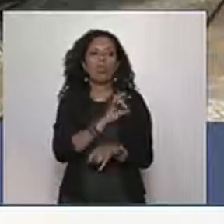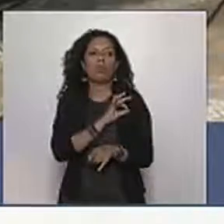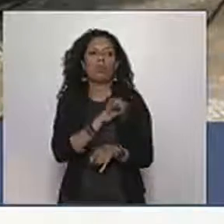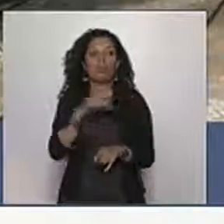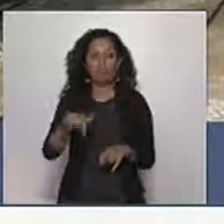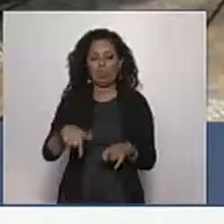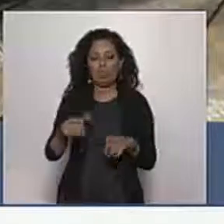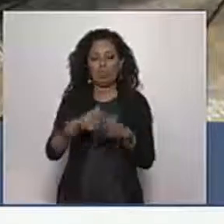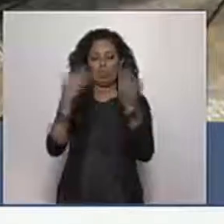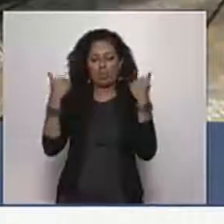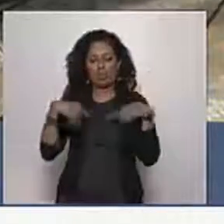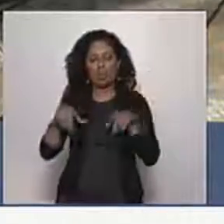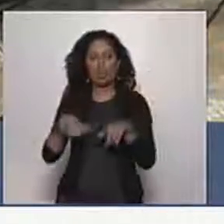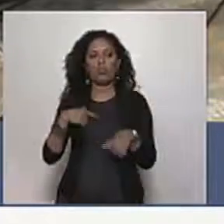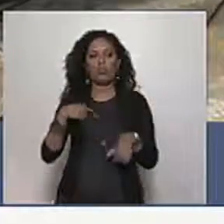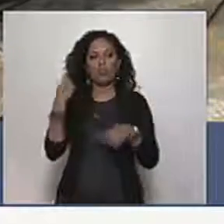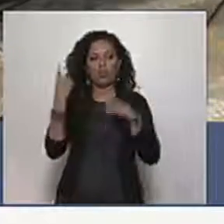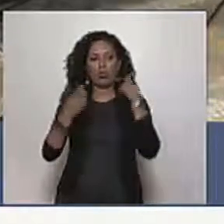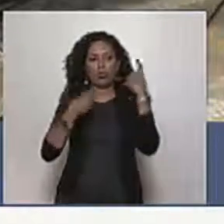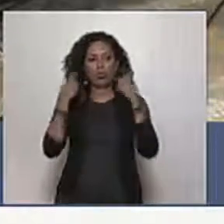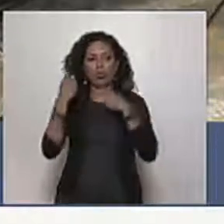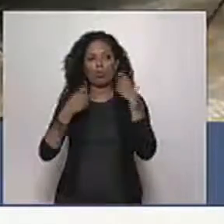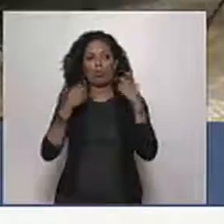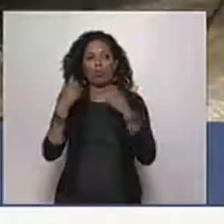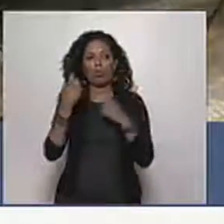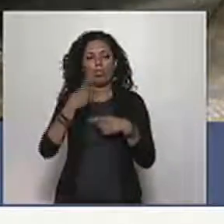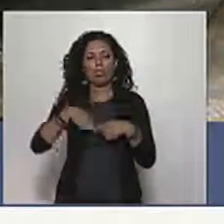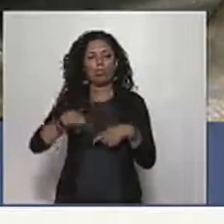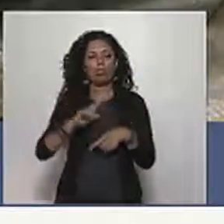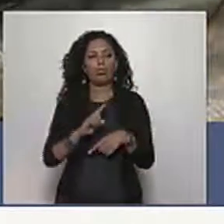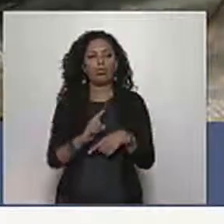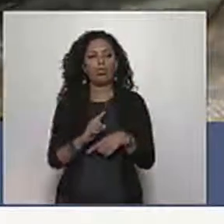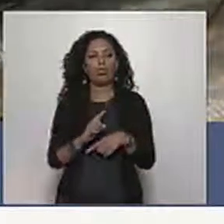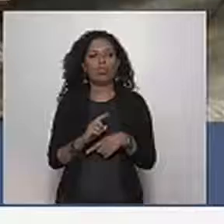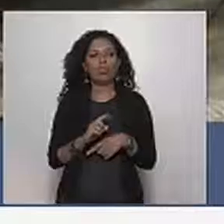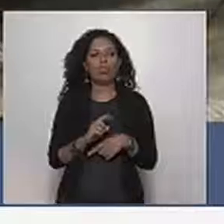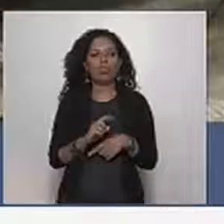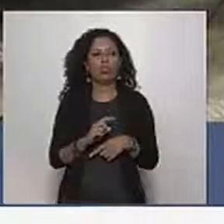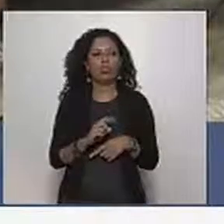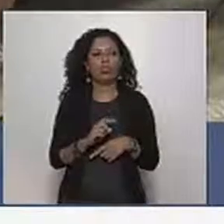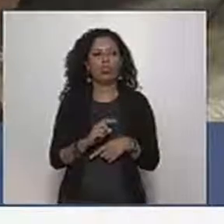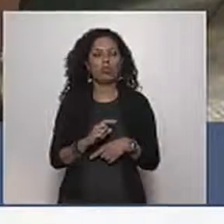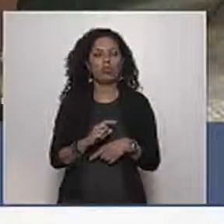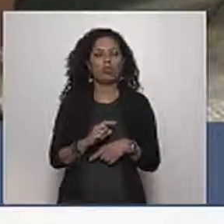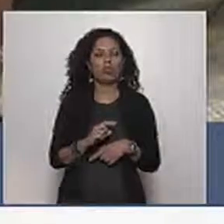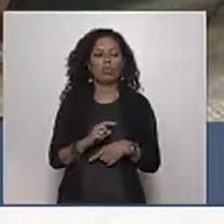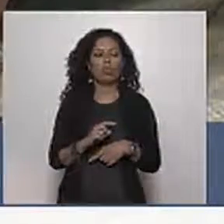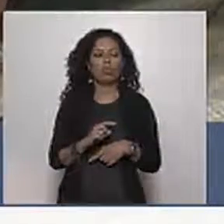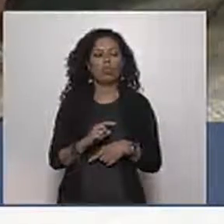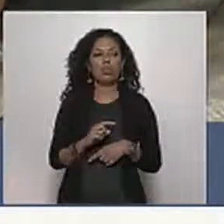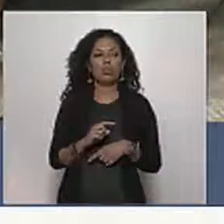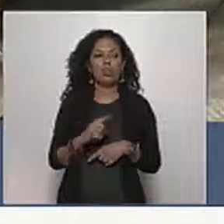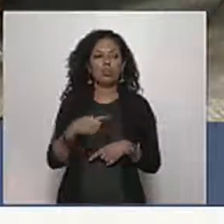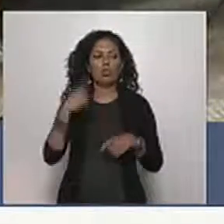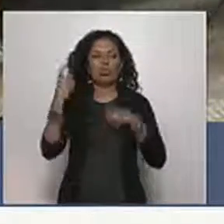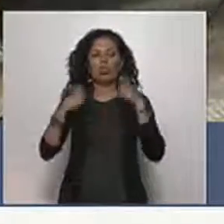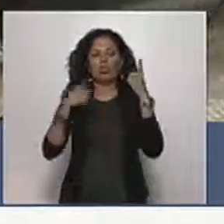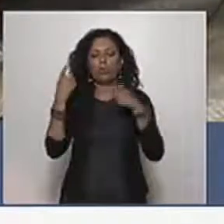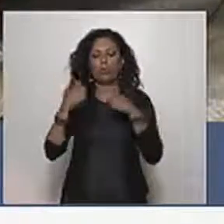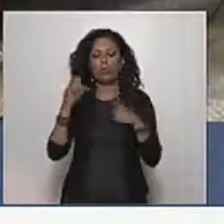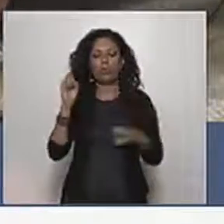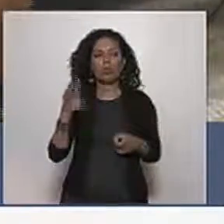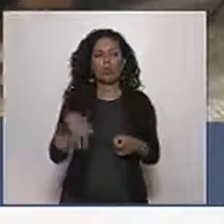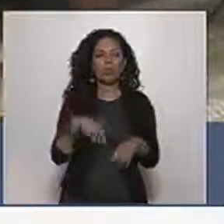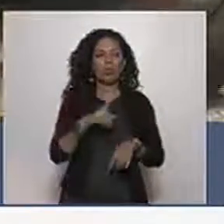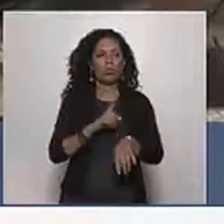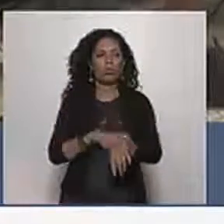Minha preocupação deputada Dani, a gente... só a preocupação com o horário, certo, porque para concluir, a gente está num momento de